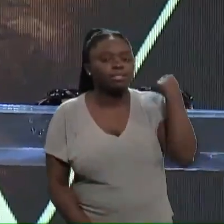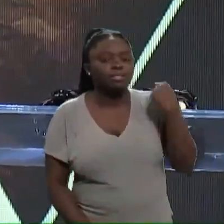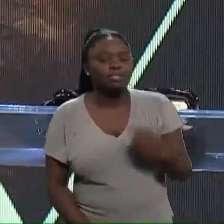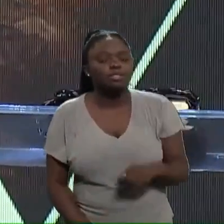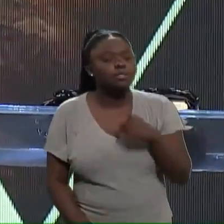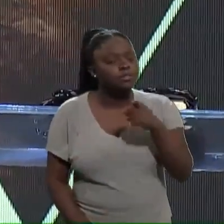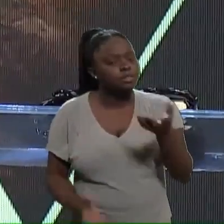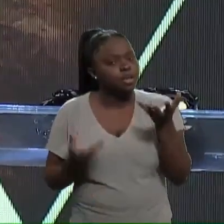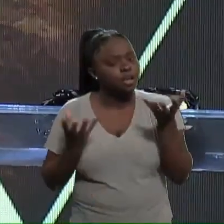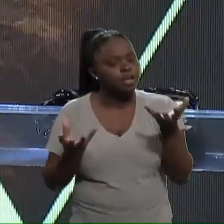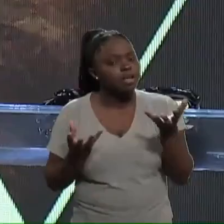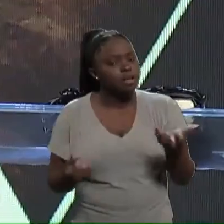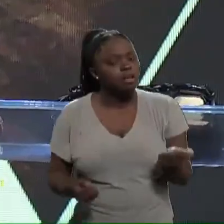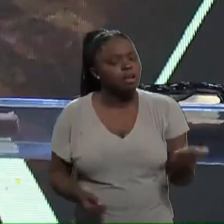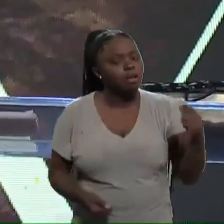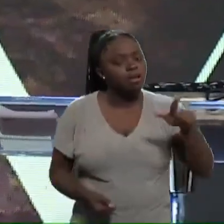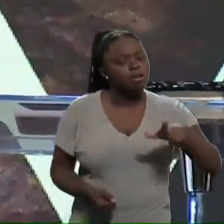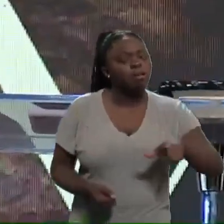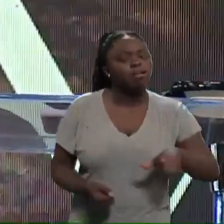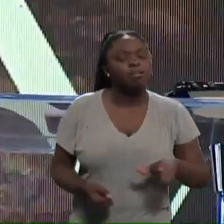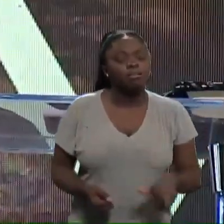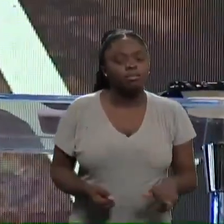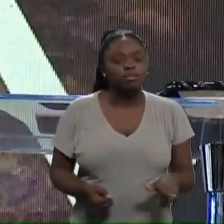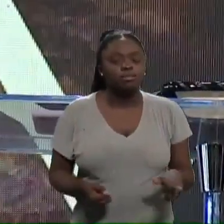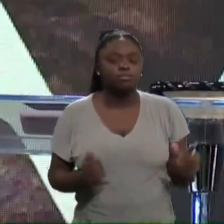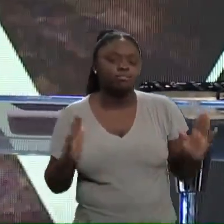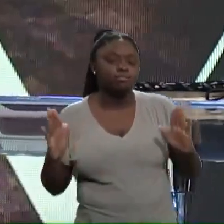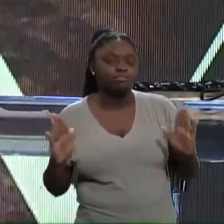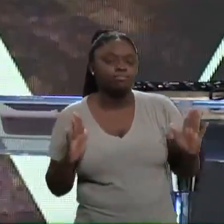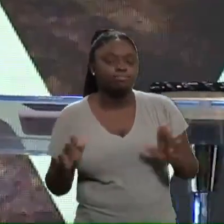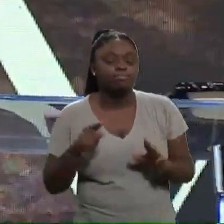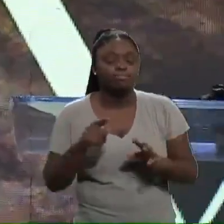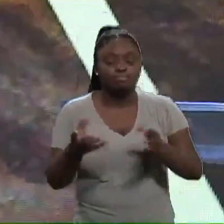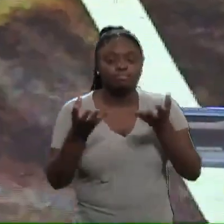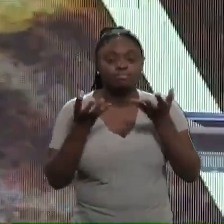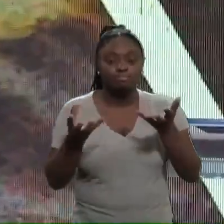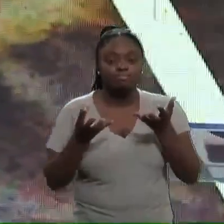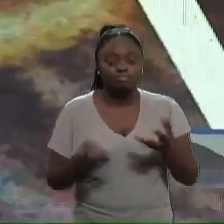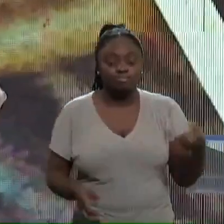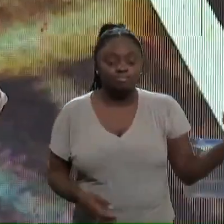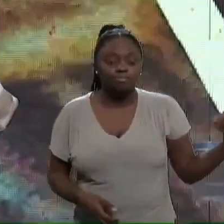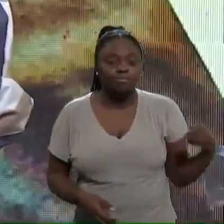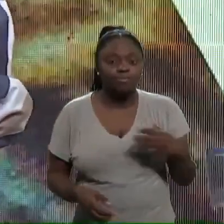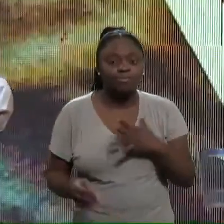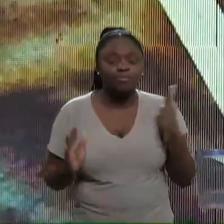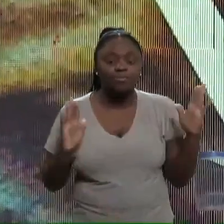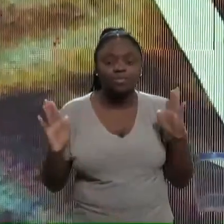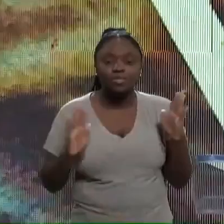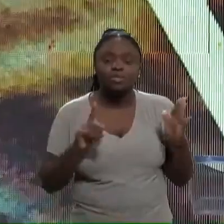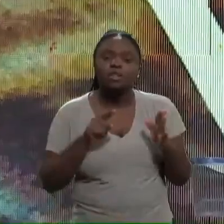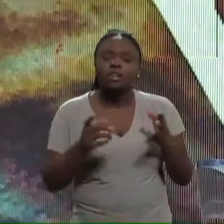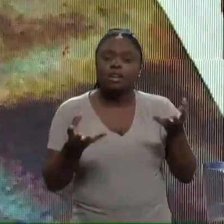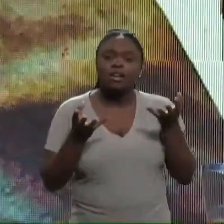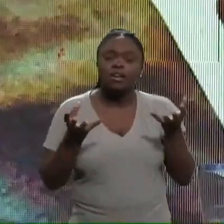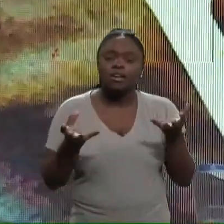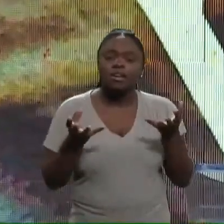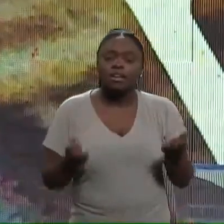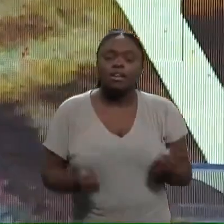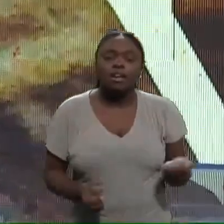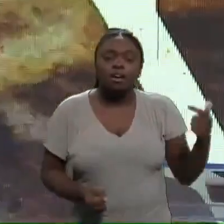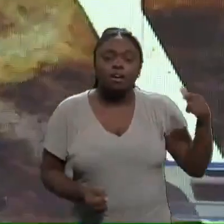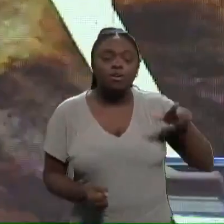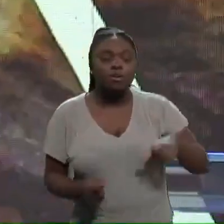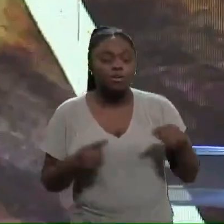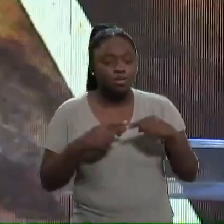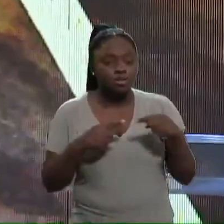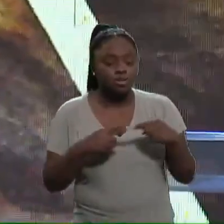Você gostaria de estar em outro ritmo, você gostaria de estar em outro tempo, você gostaria de estar em outra forma.